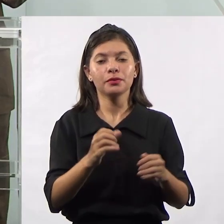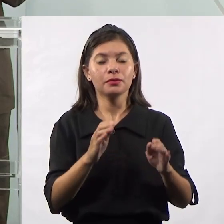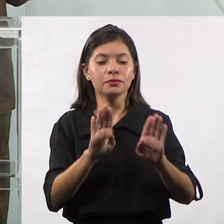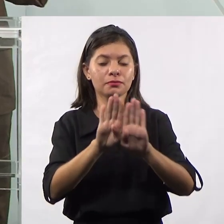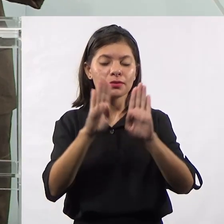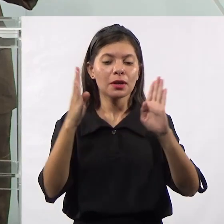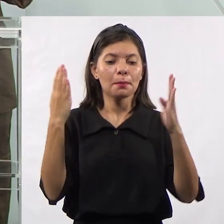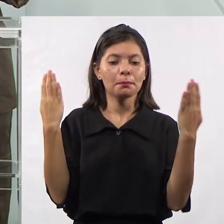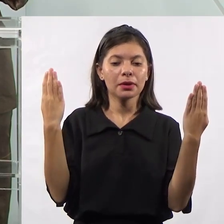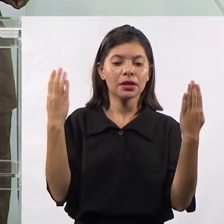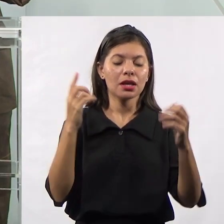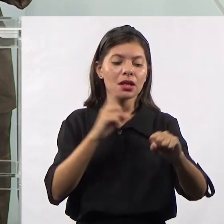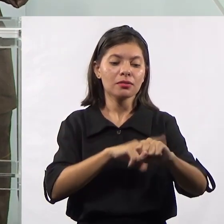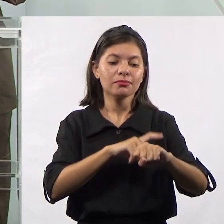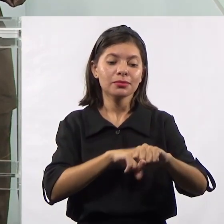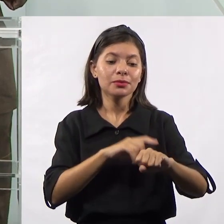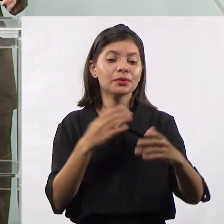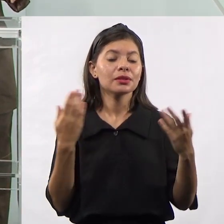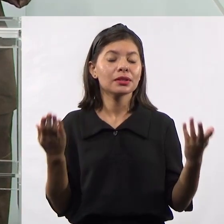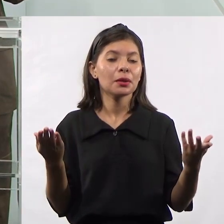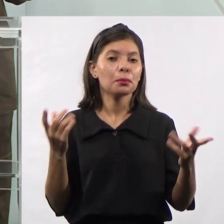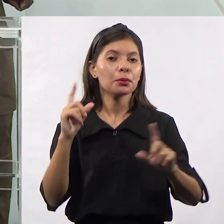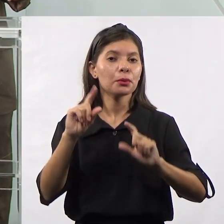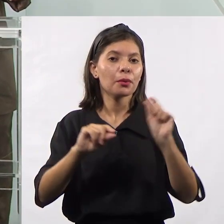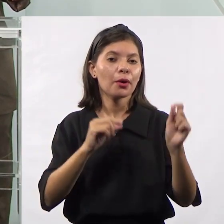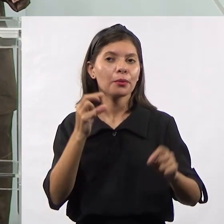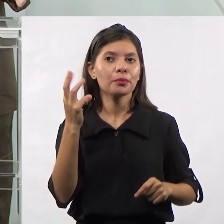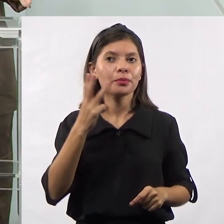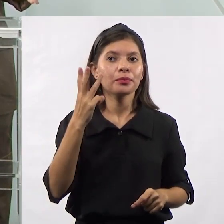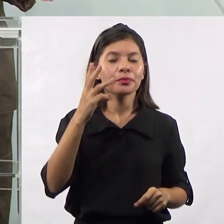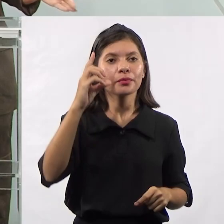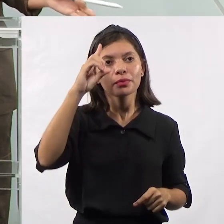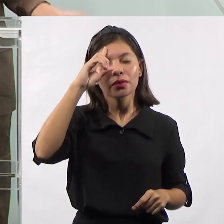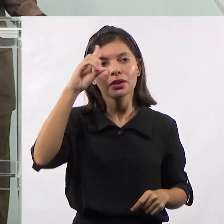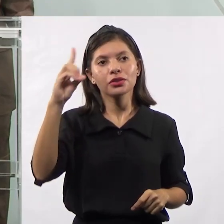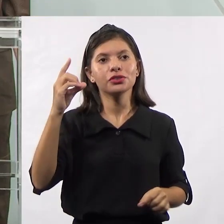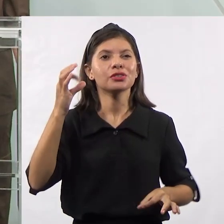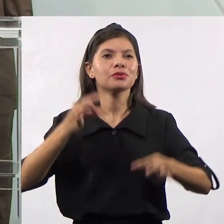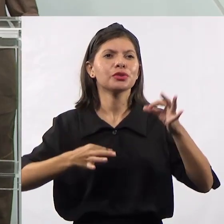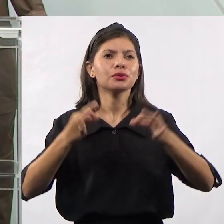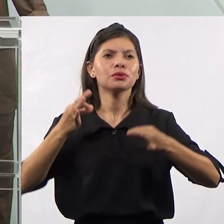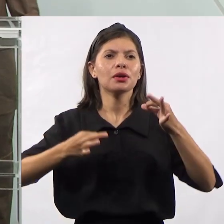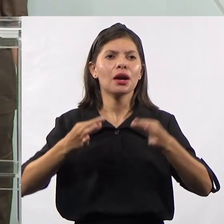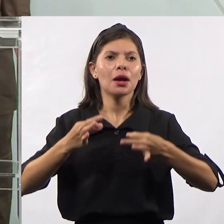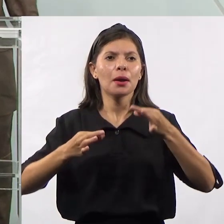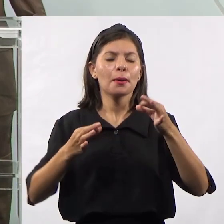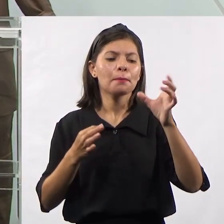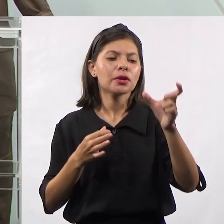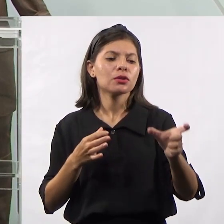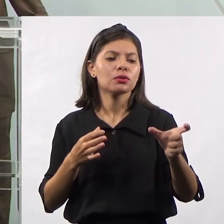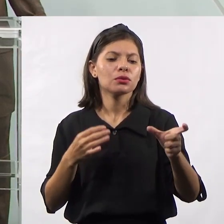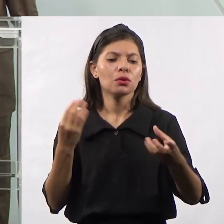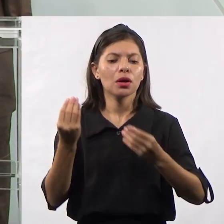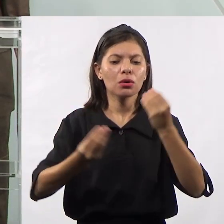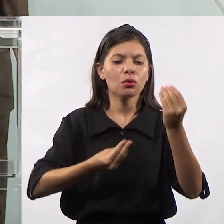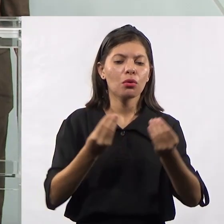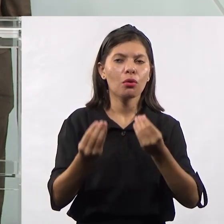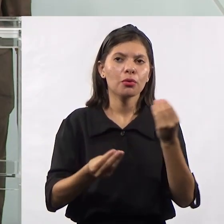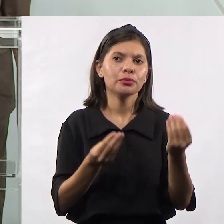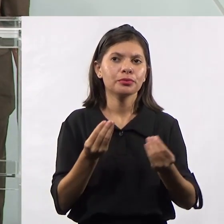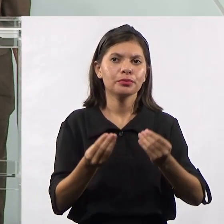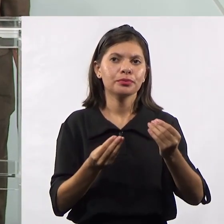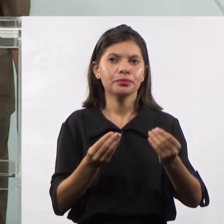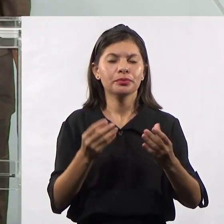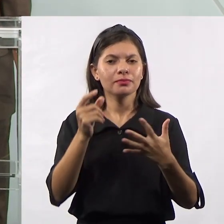recorrer, e aí vai abrir esse prazo para você de 3 dias úteis recorrer. Tá, mas quem vai julgar meu recurso? Como que funciona